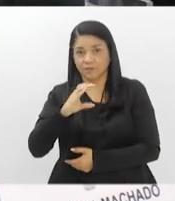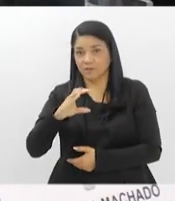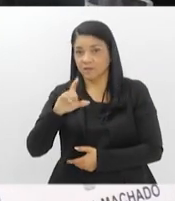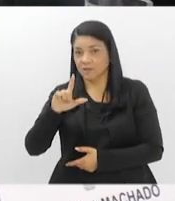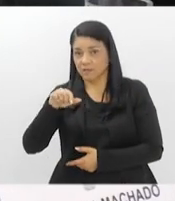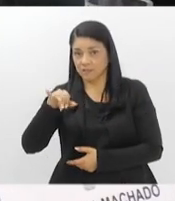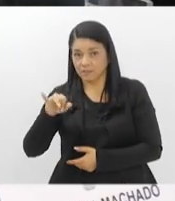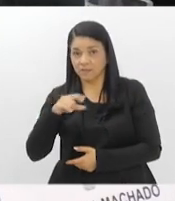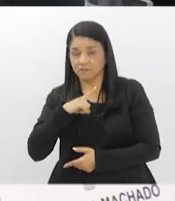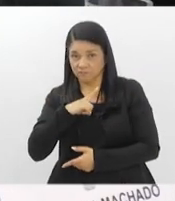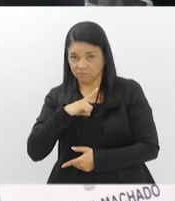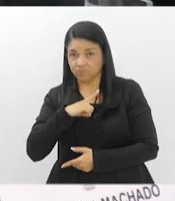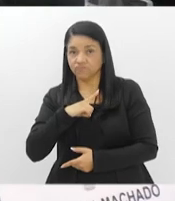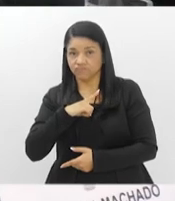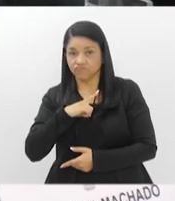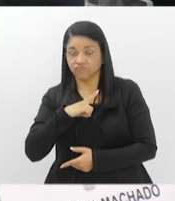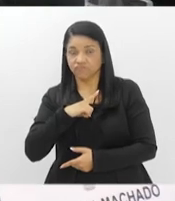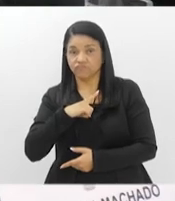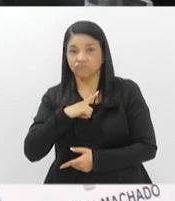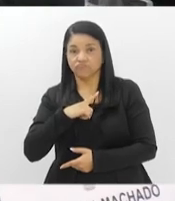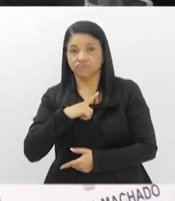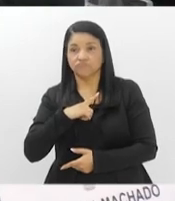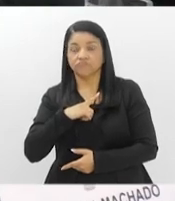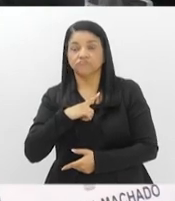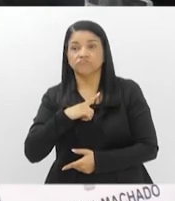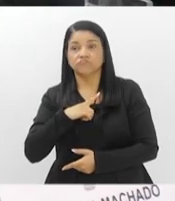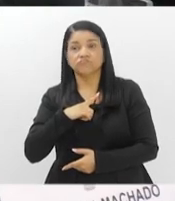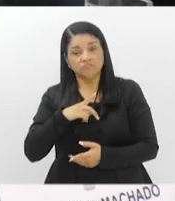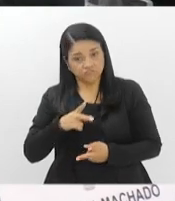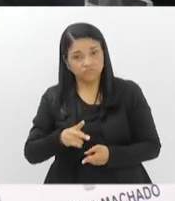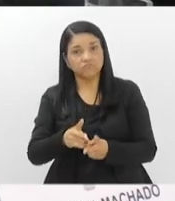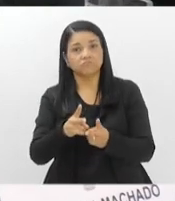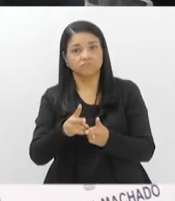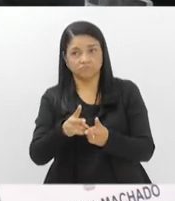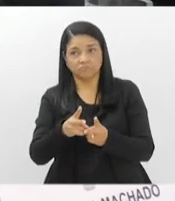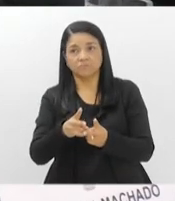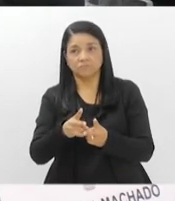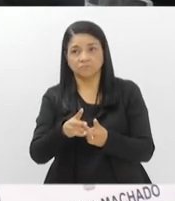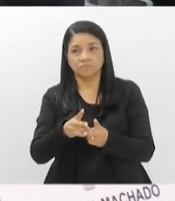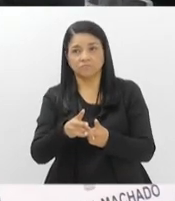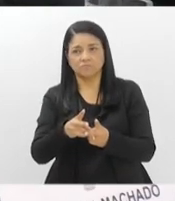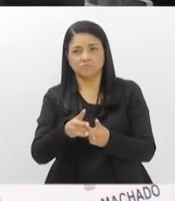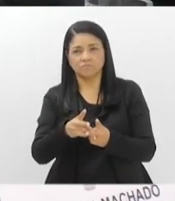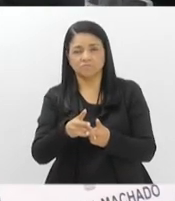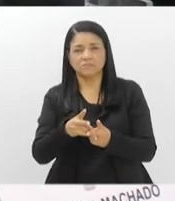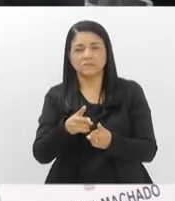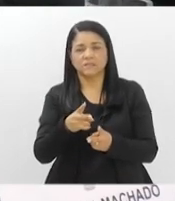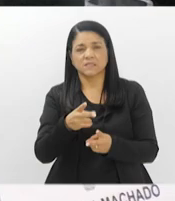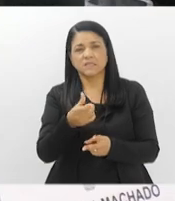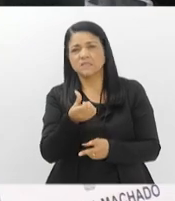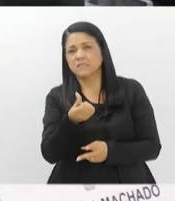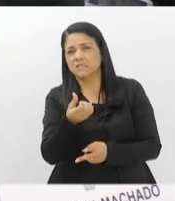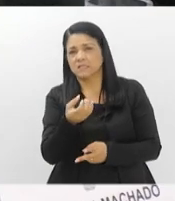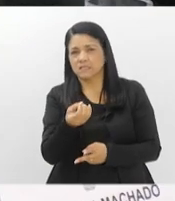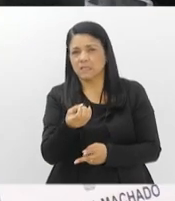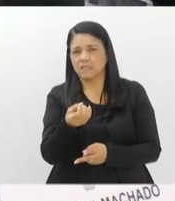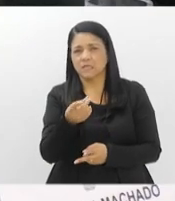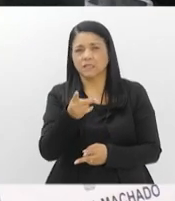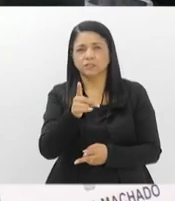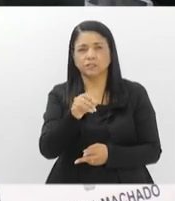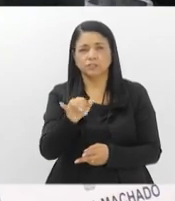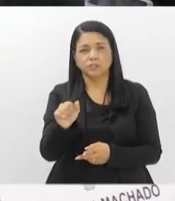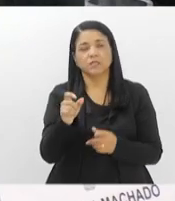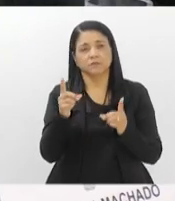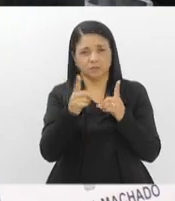teve uma clínica que por conta própria ainda Manteve eu acho que 60 dias o